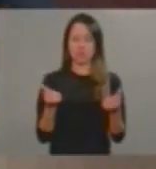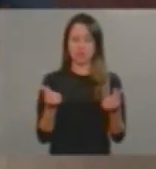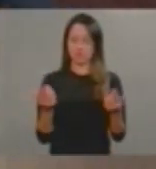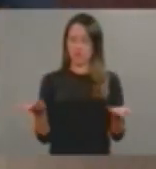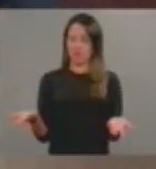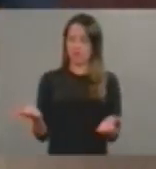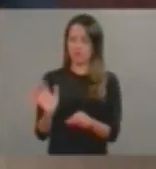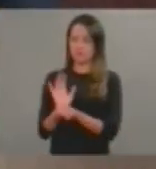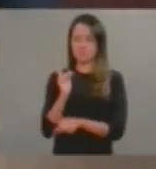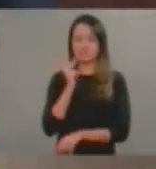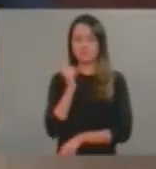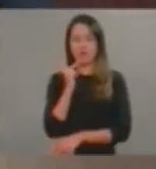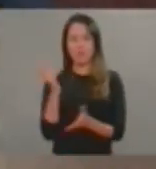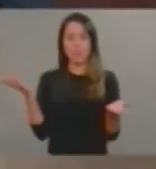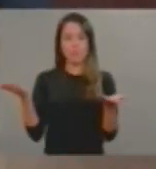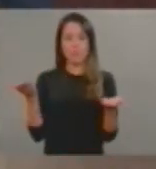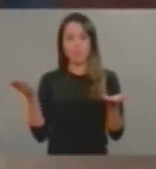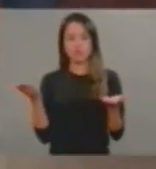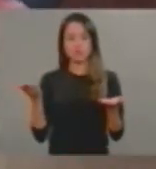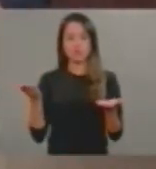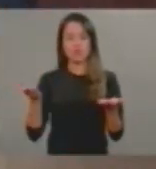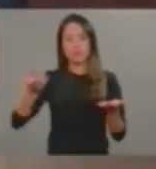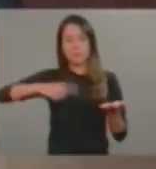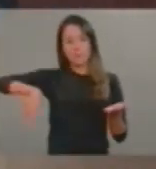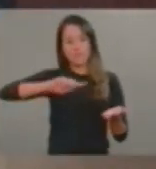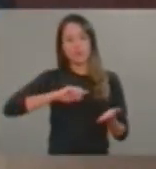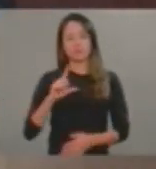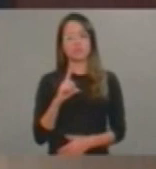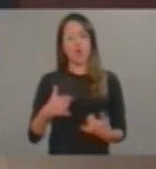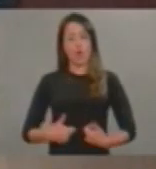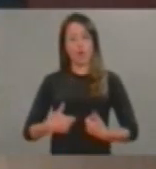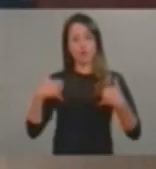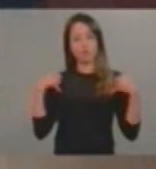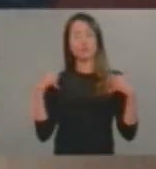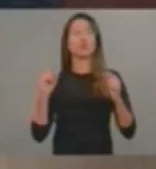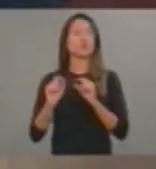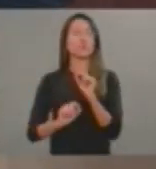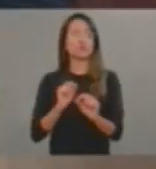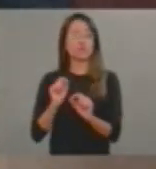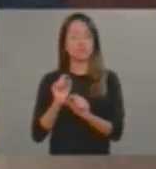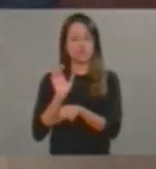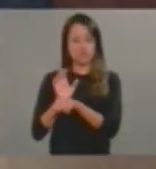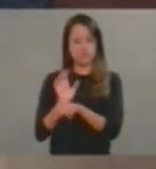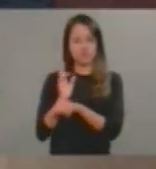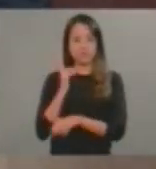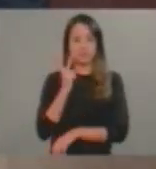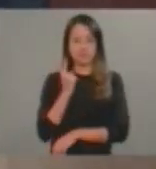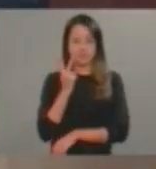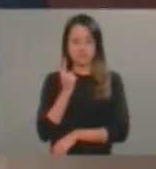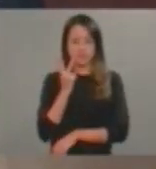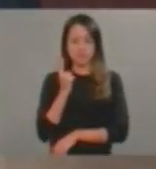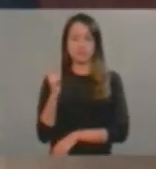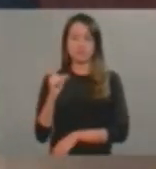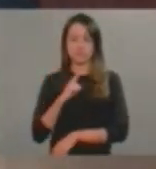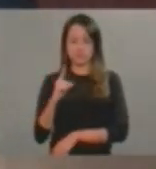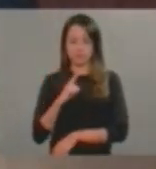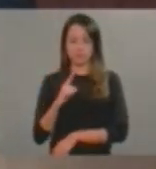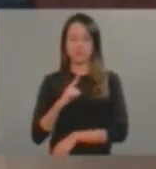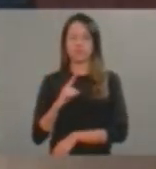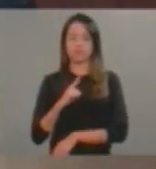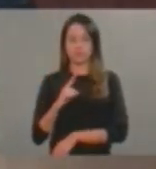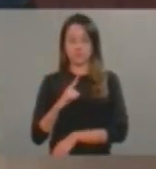Ceará. Hoje nós temos o orgulho de ser um estado que teve